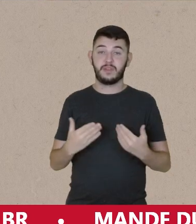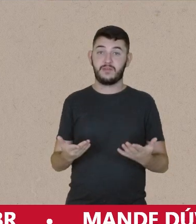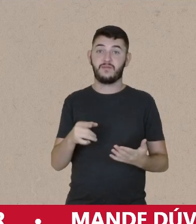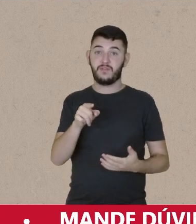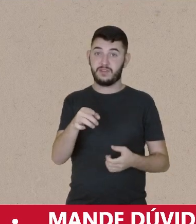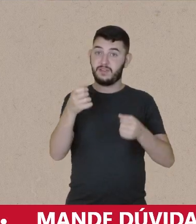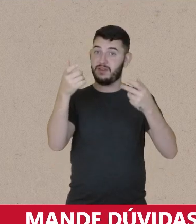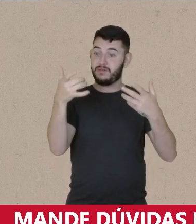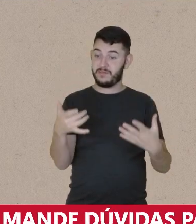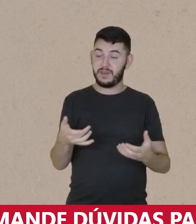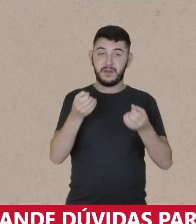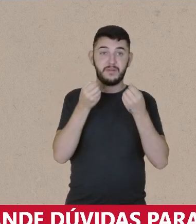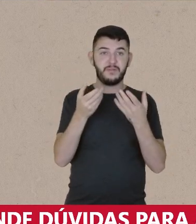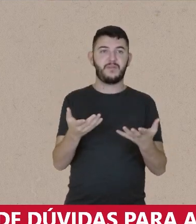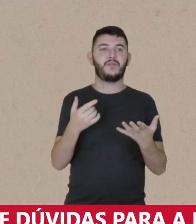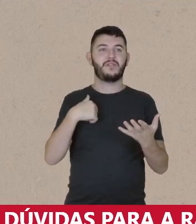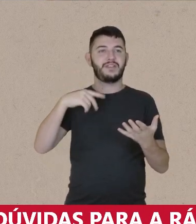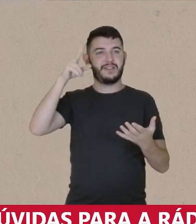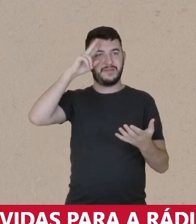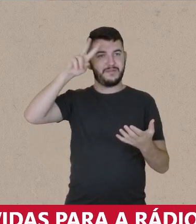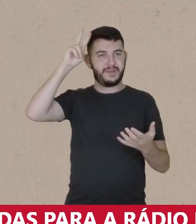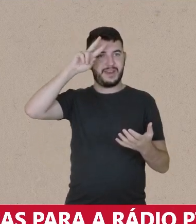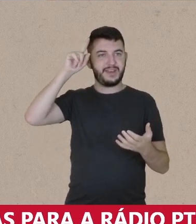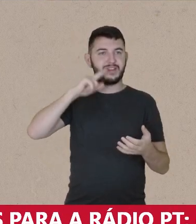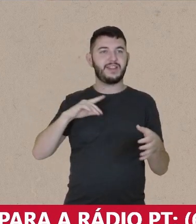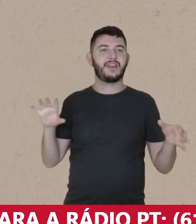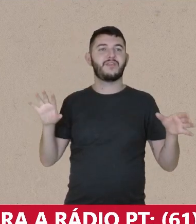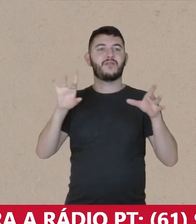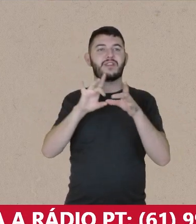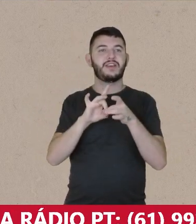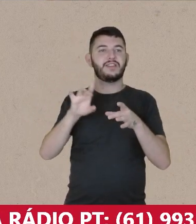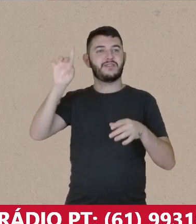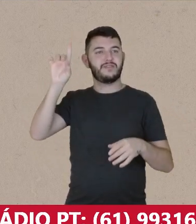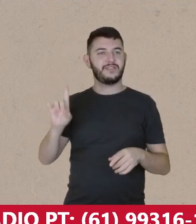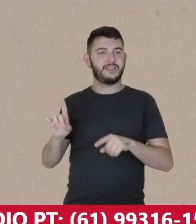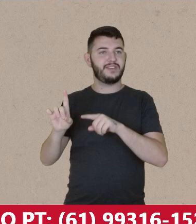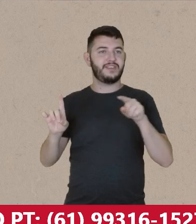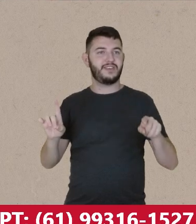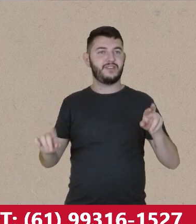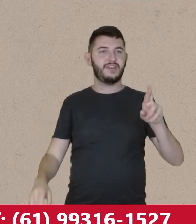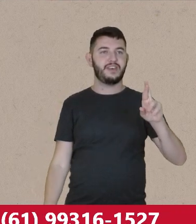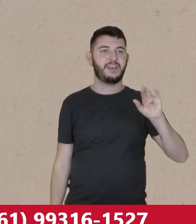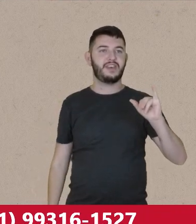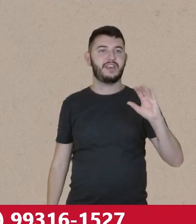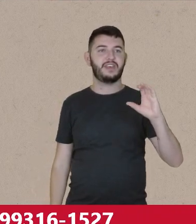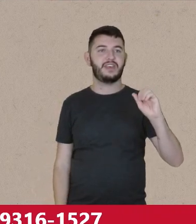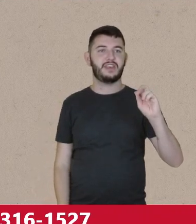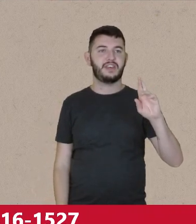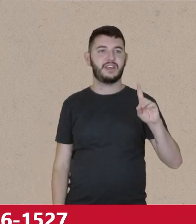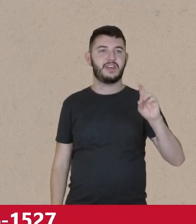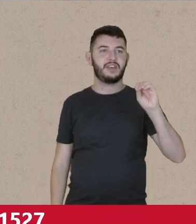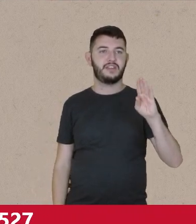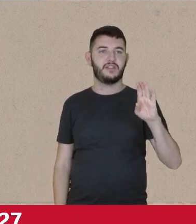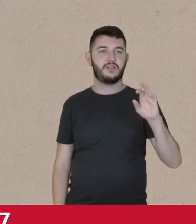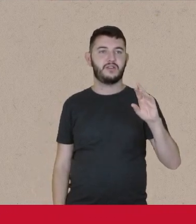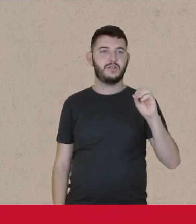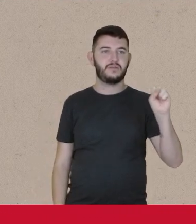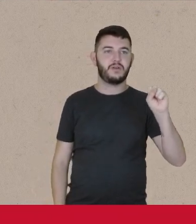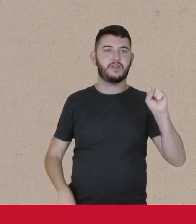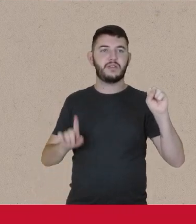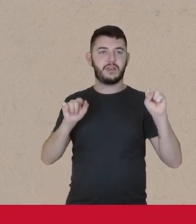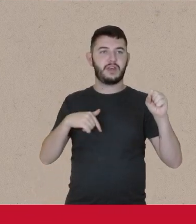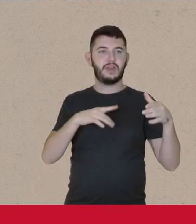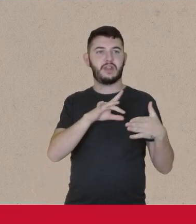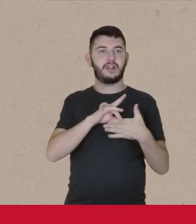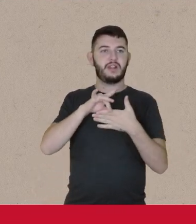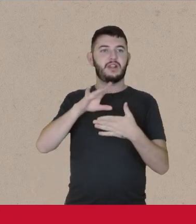bom ressaltar que existe uma conexão entre o atual diretor e o Ricardo Barros, que é líder do governo na